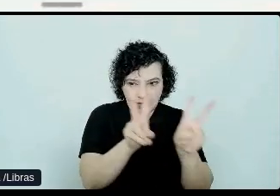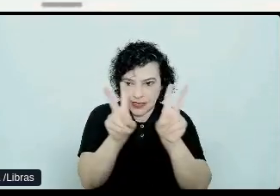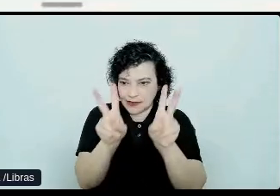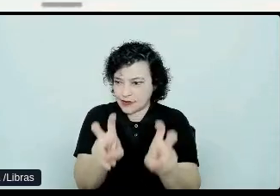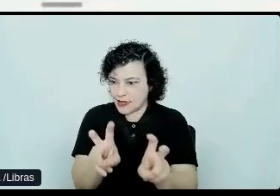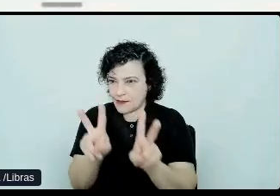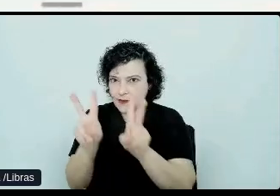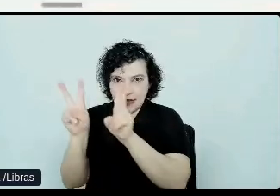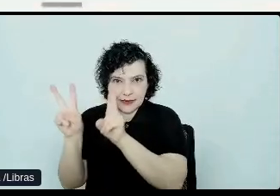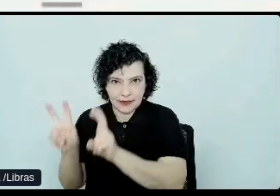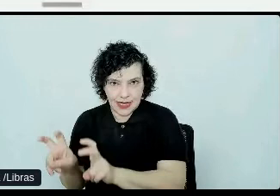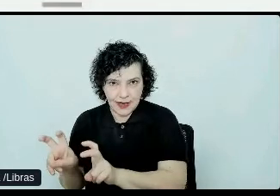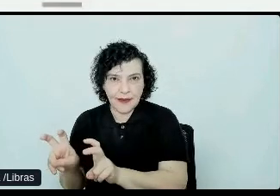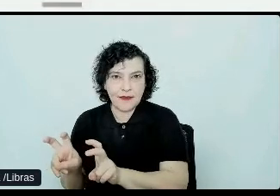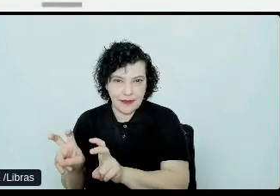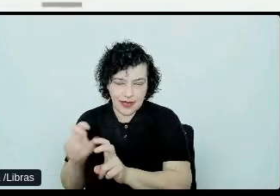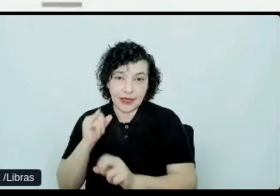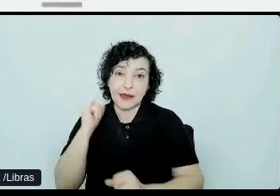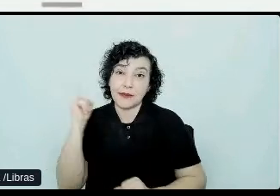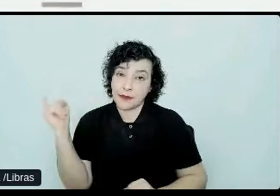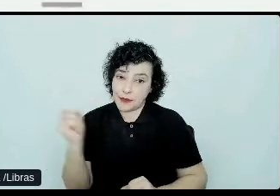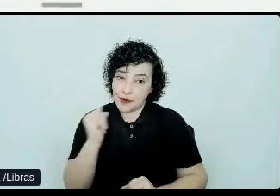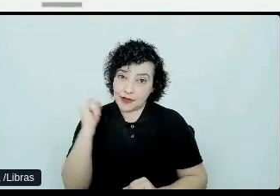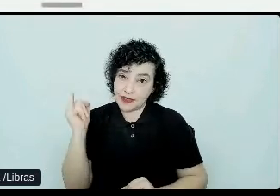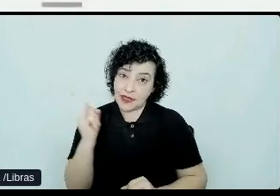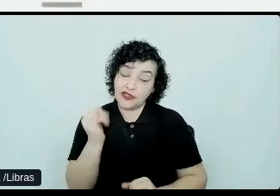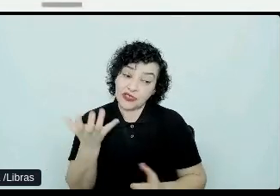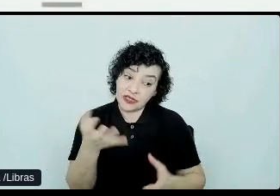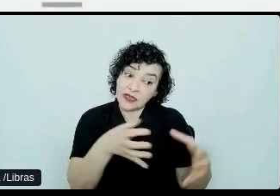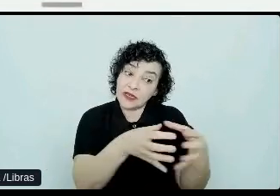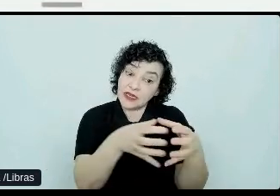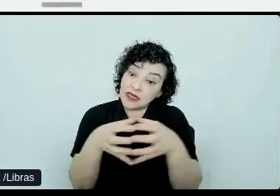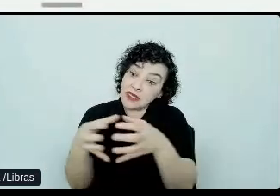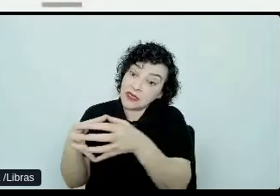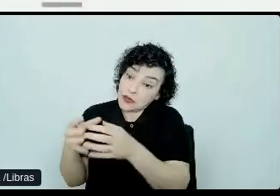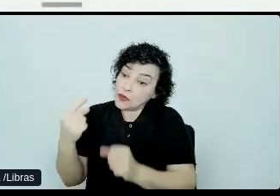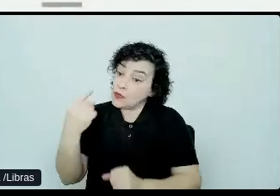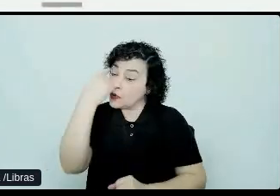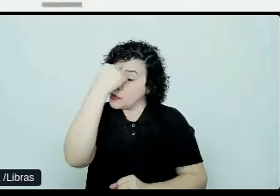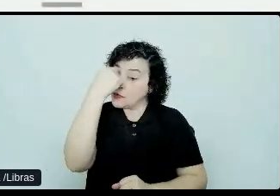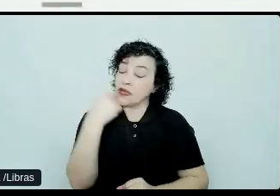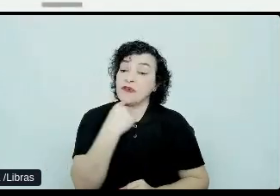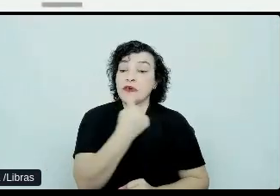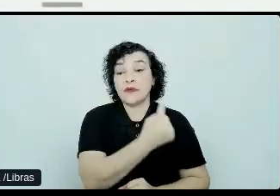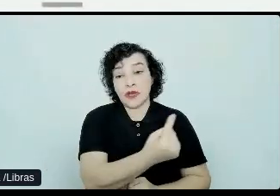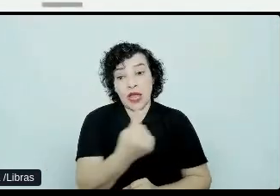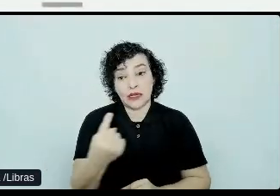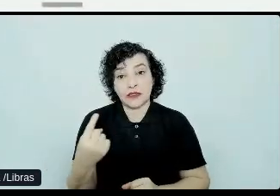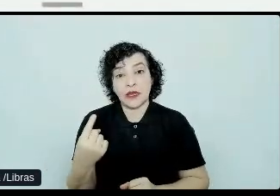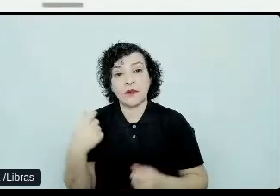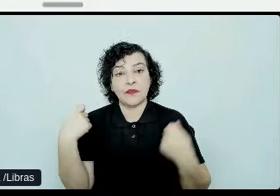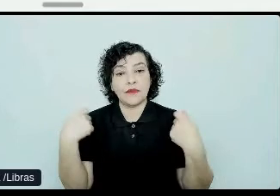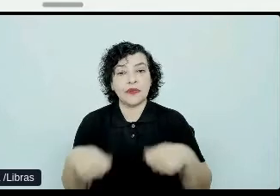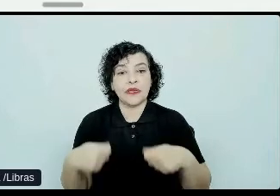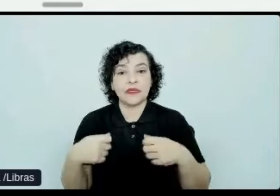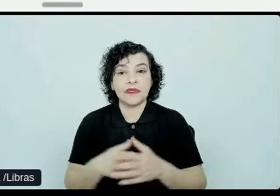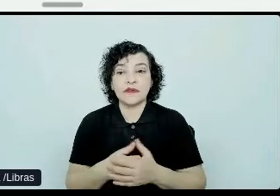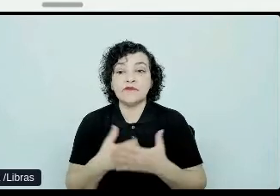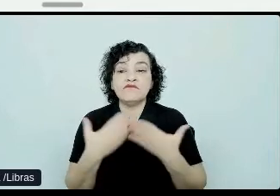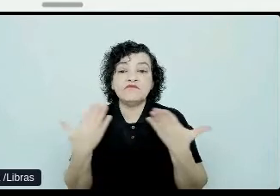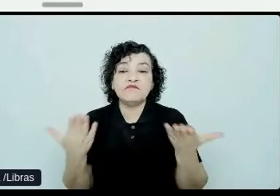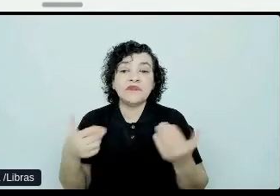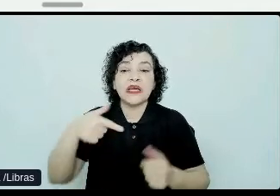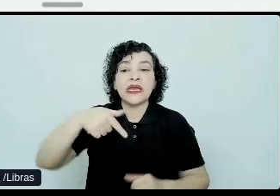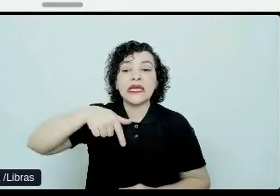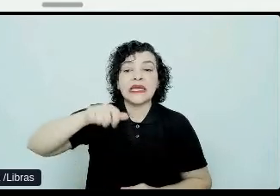por assuntos, né, dentro de cada perfil. E aí, né, vocês podem perguntar: mas cadê o QA, né?" Tipo,